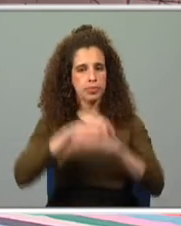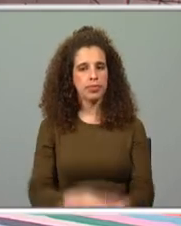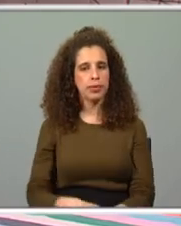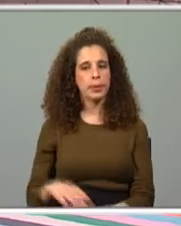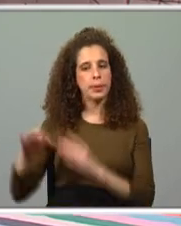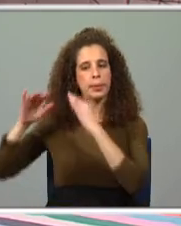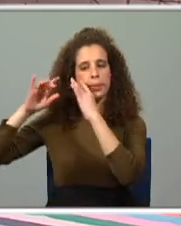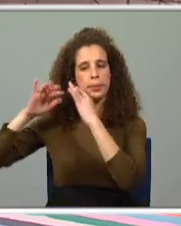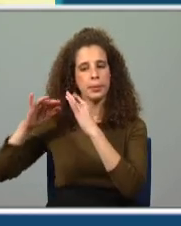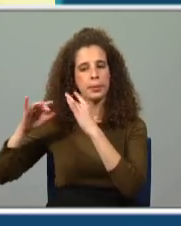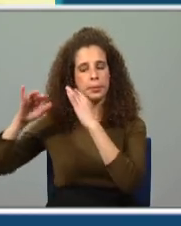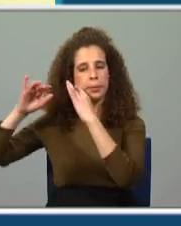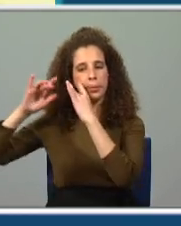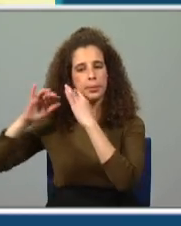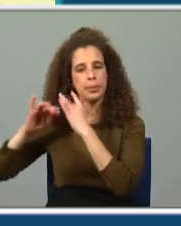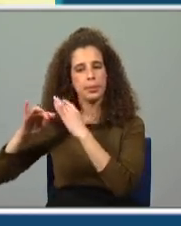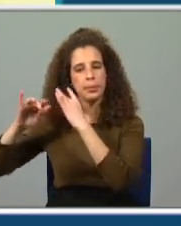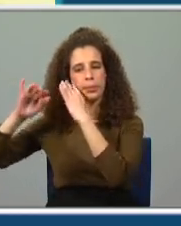transversal.